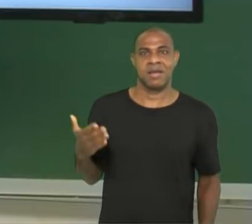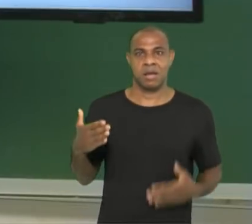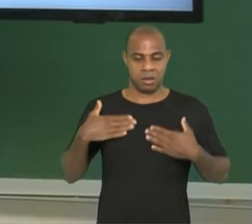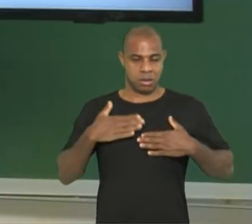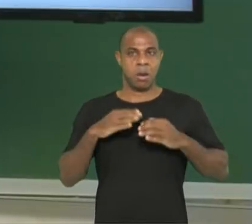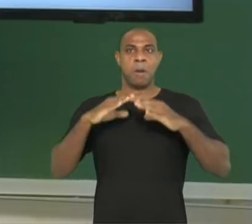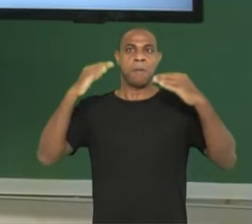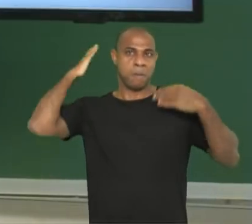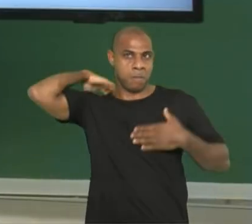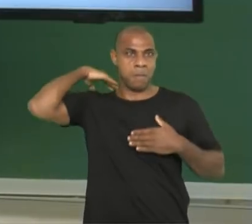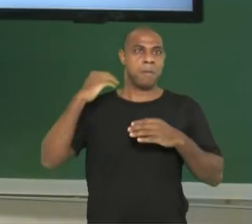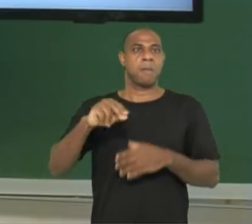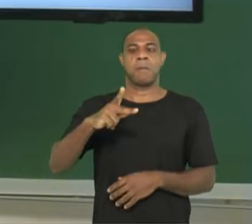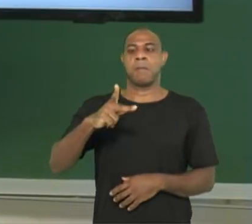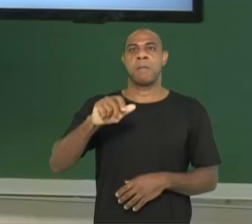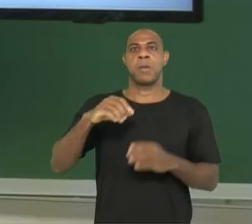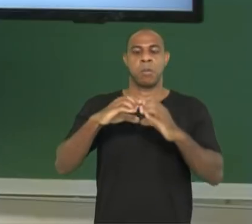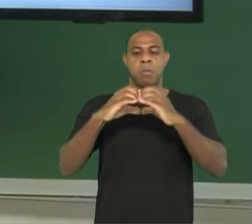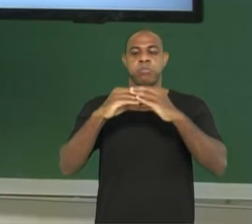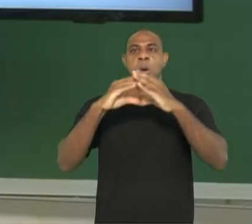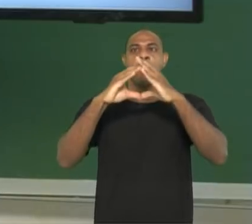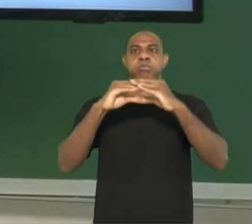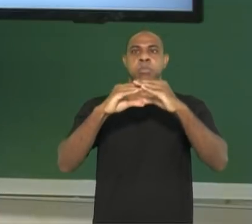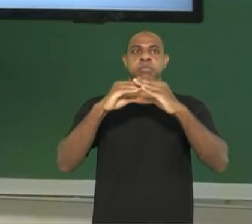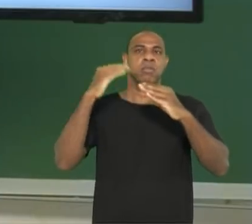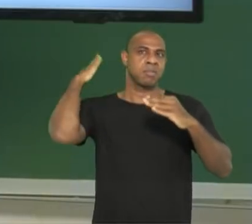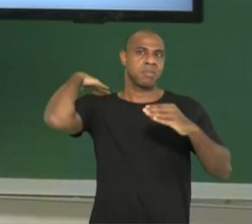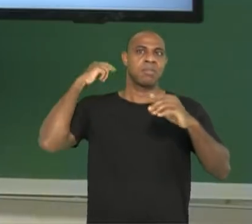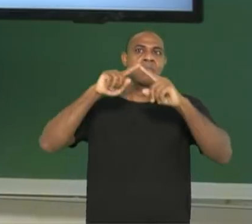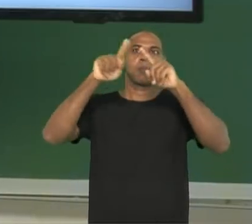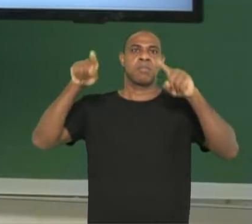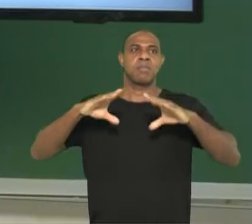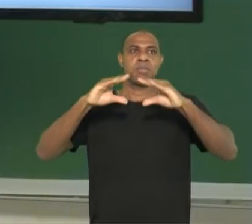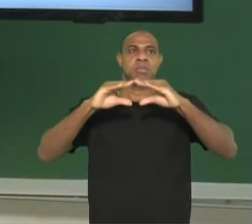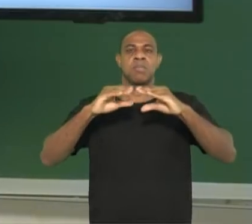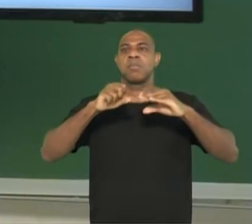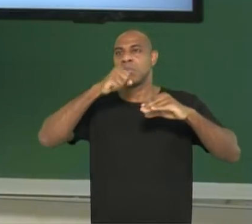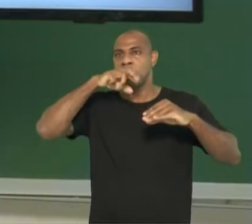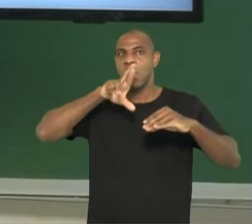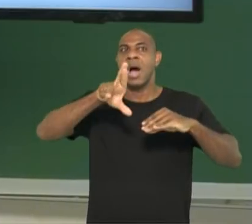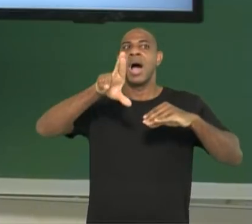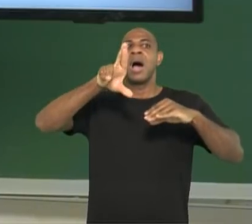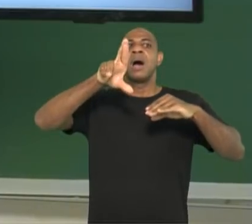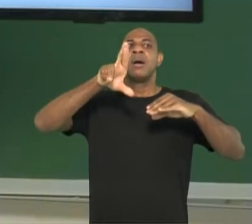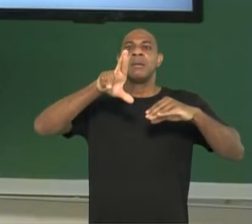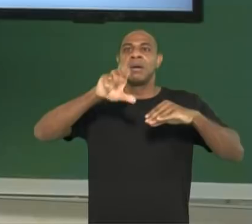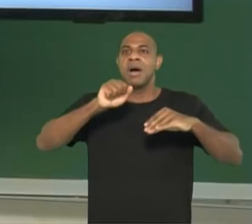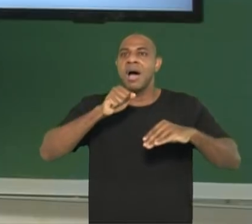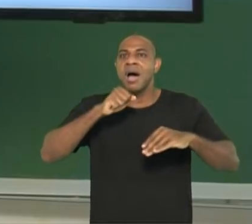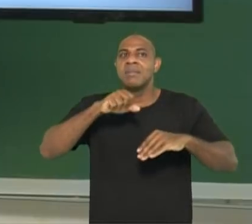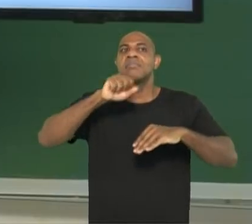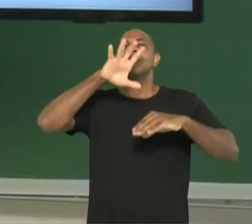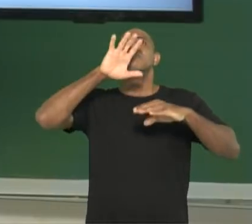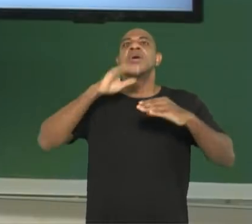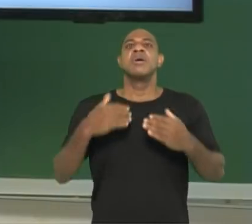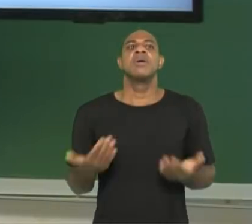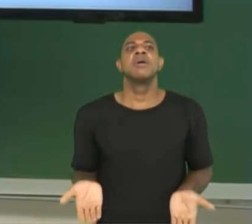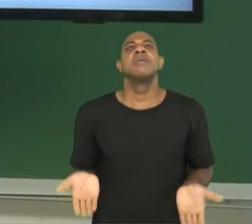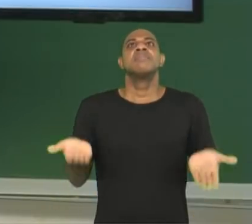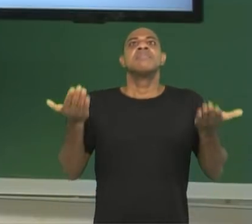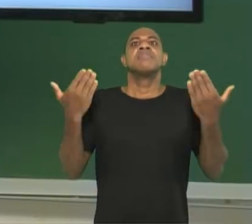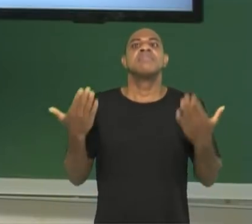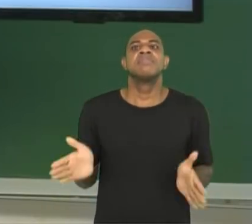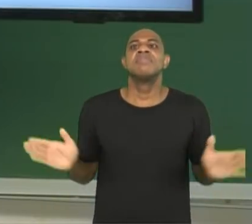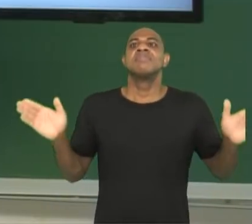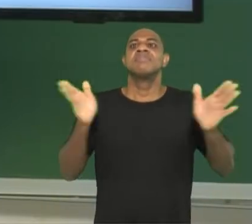dessas aves, elas têm sacos aéreos, que ajudam a ficar com o ar dentro para que elas fiquem também mais leves e consigam